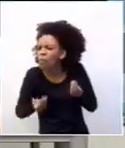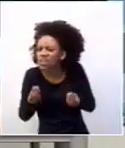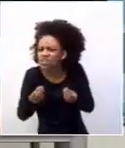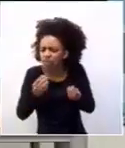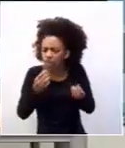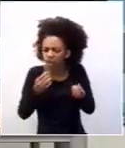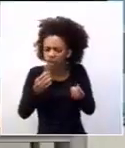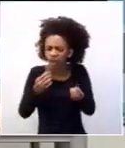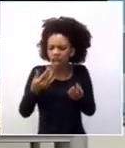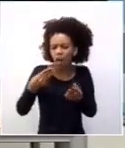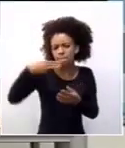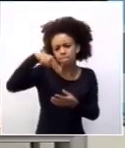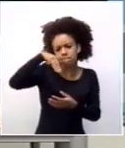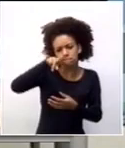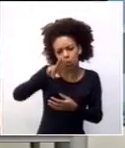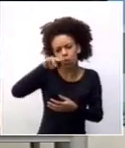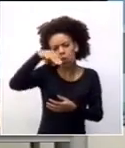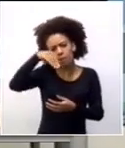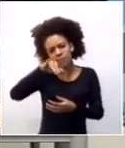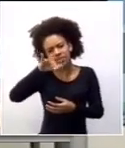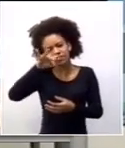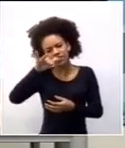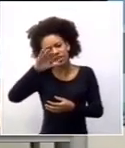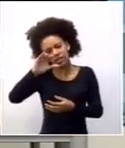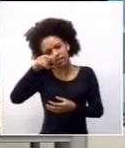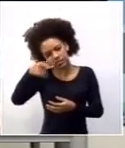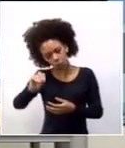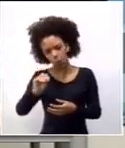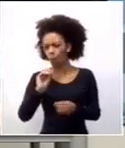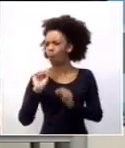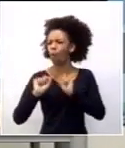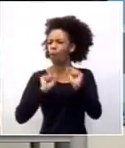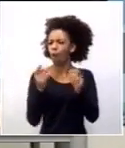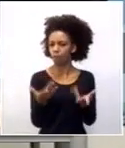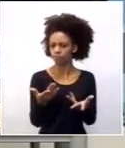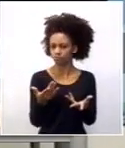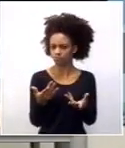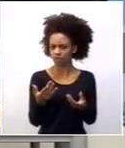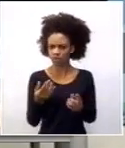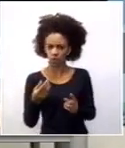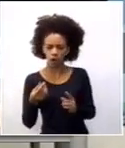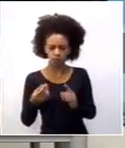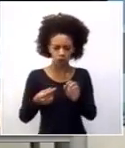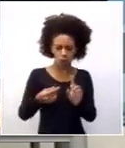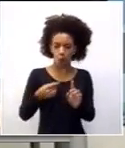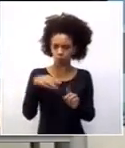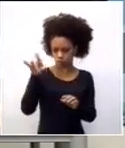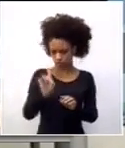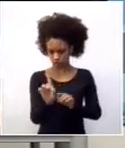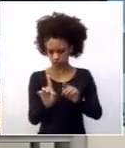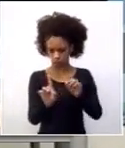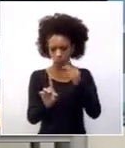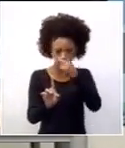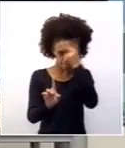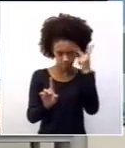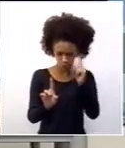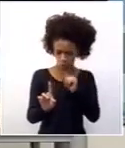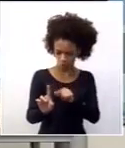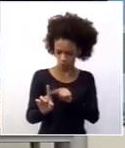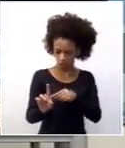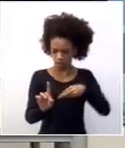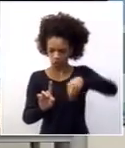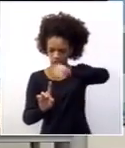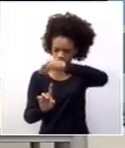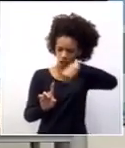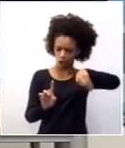lá nas faixas e ver o que acontece? Não. A mumificação, para ela dar certo, para o corpo ser bem conservado, eu preciso retirar uma